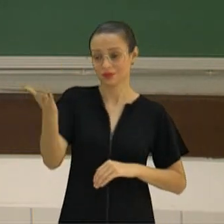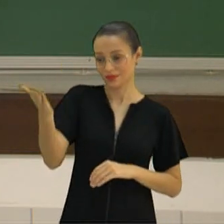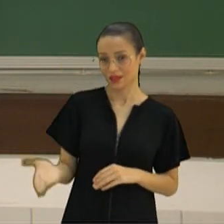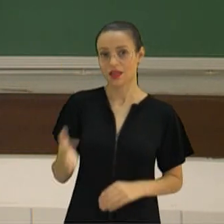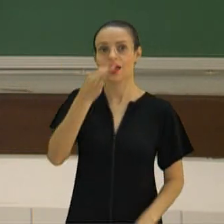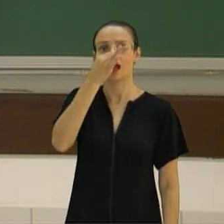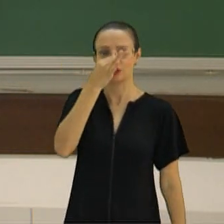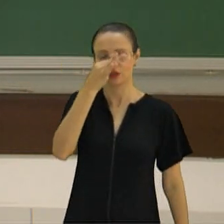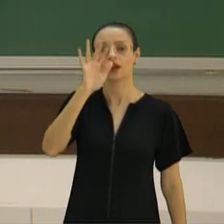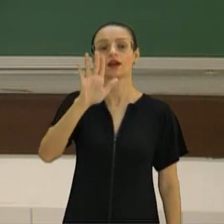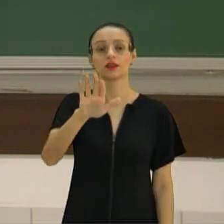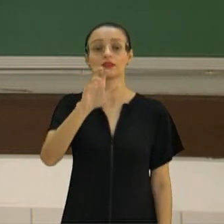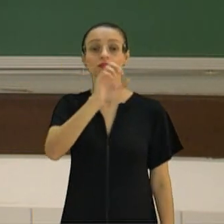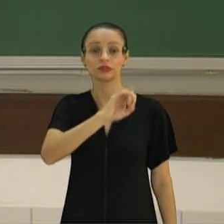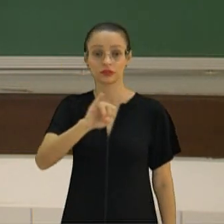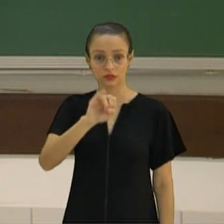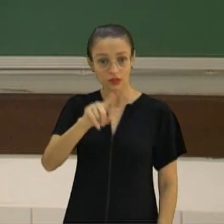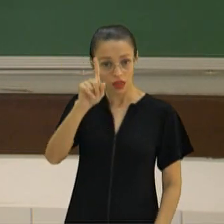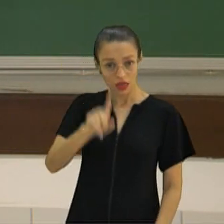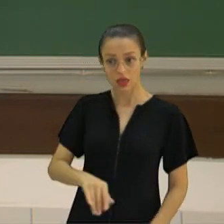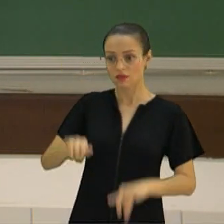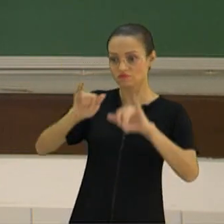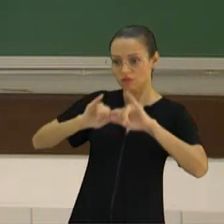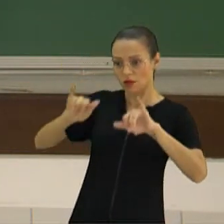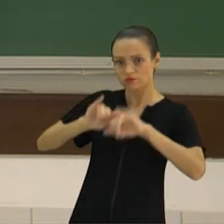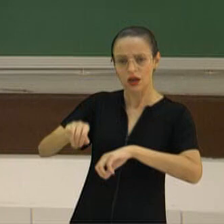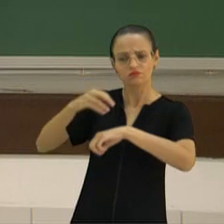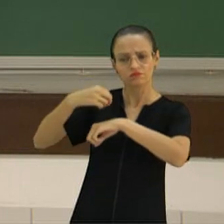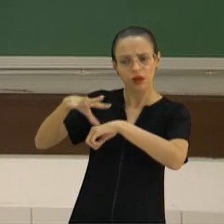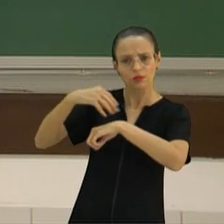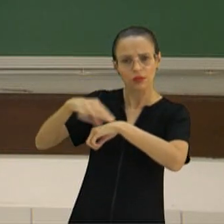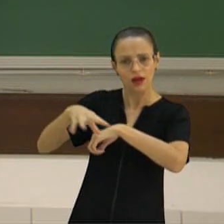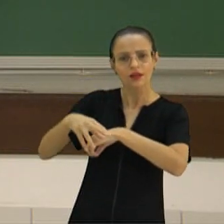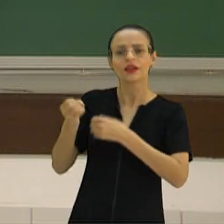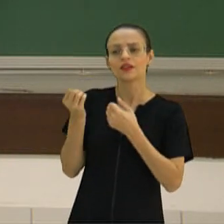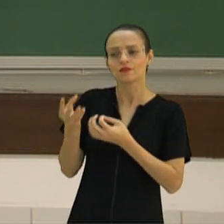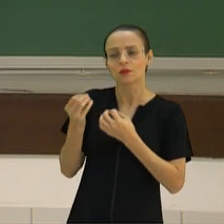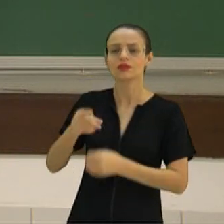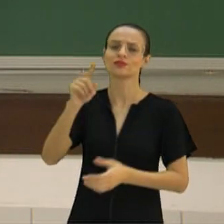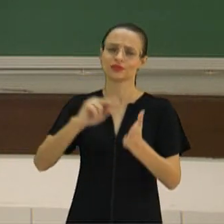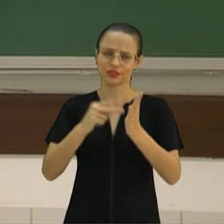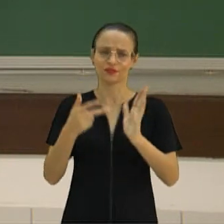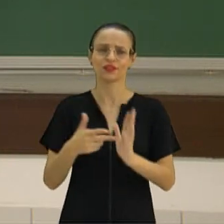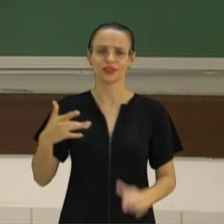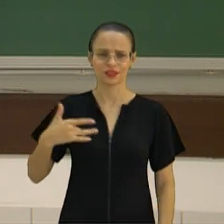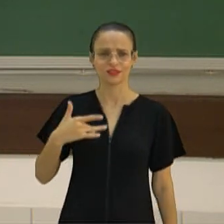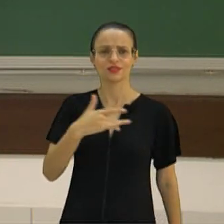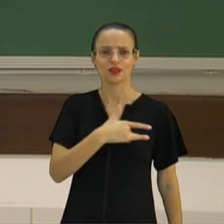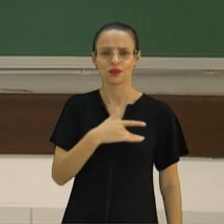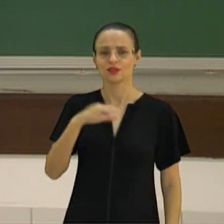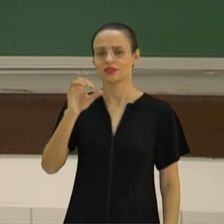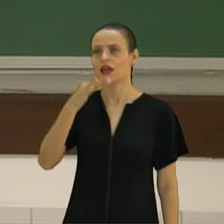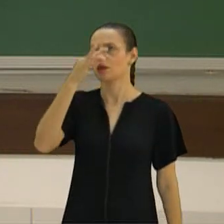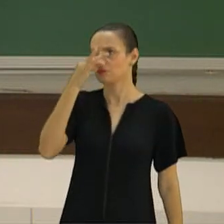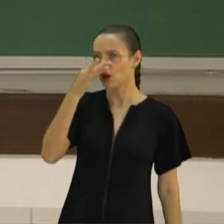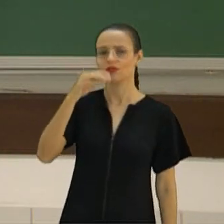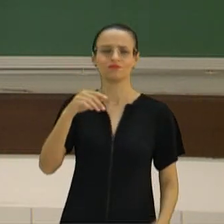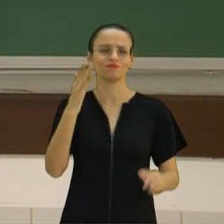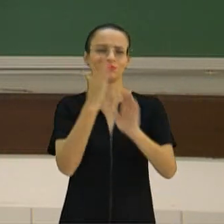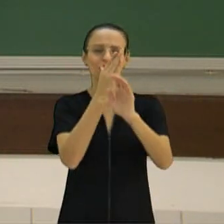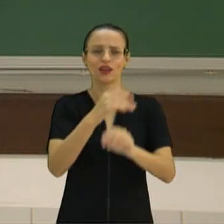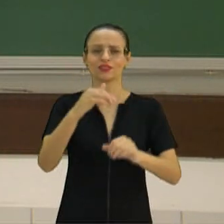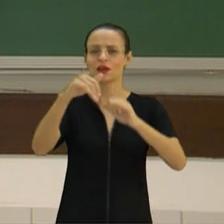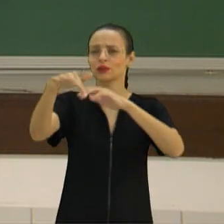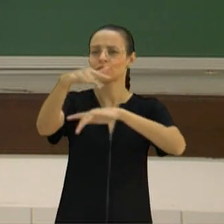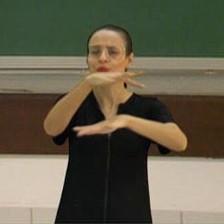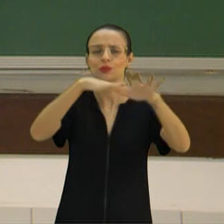pessoa. Então, passou uma mensagem, uma informação, a pessoa desejou que o outro tenha saúde, mesmo que seja um espirro por poeira, por a questão